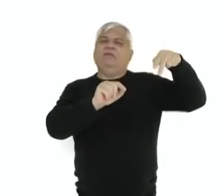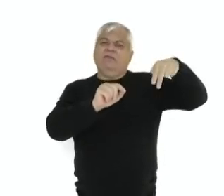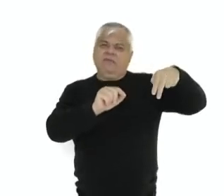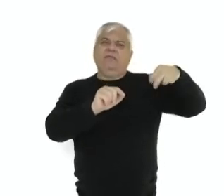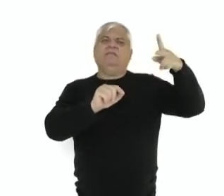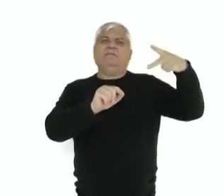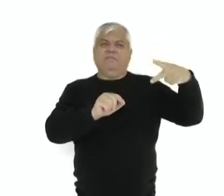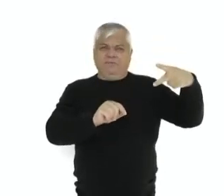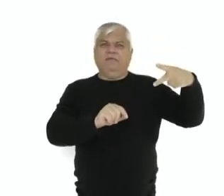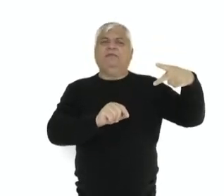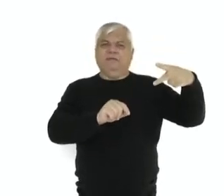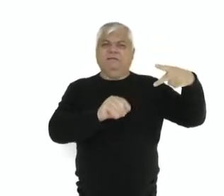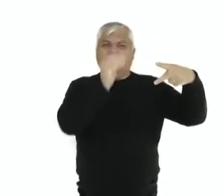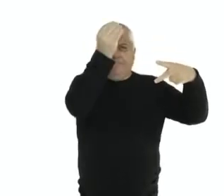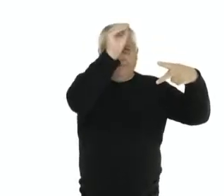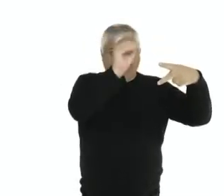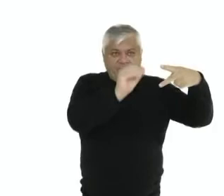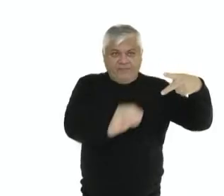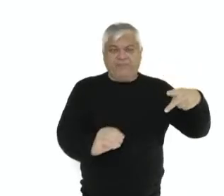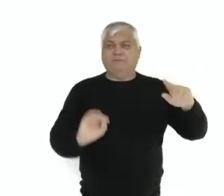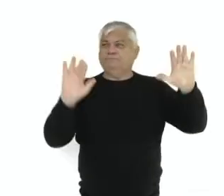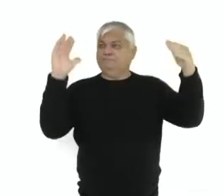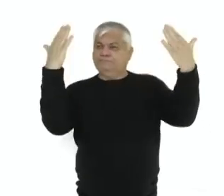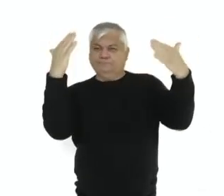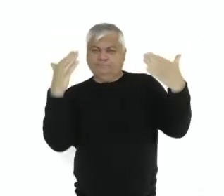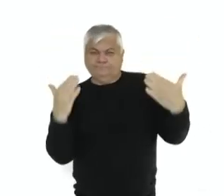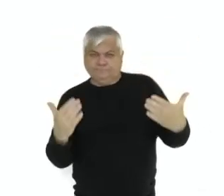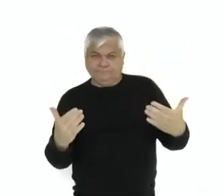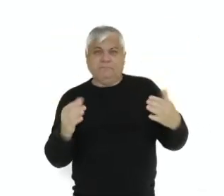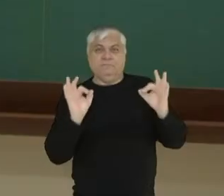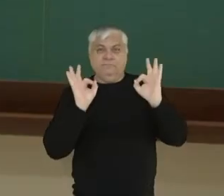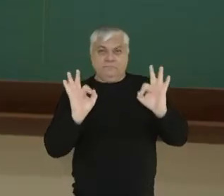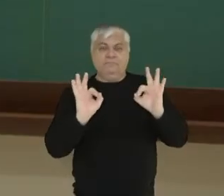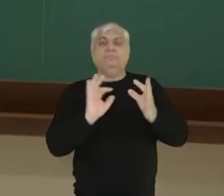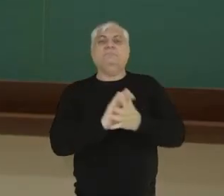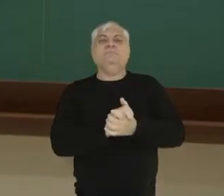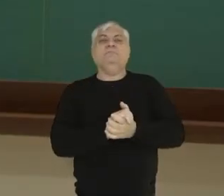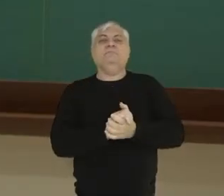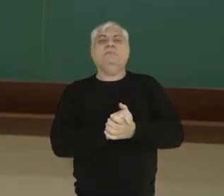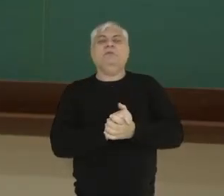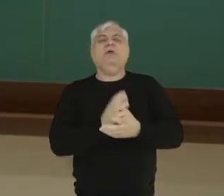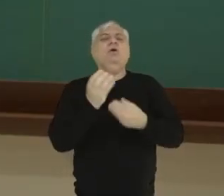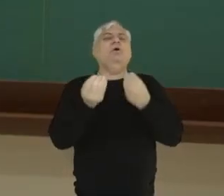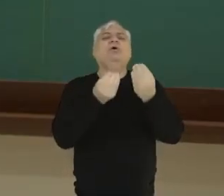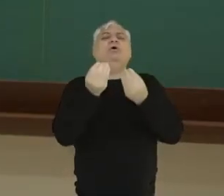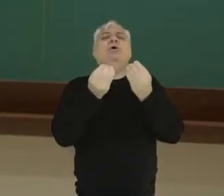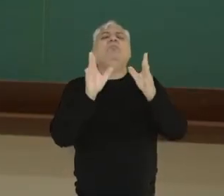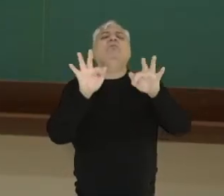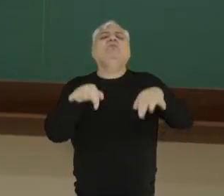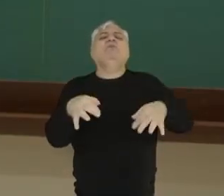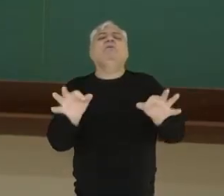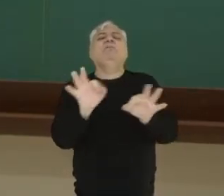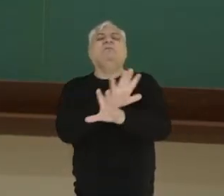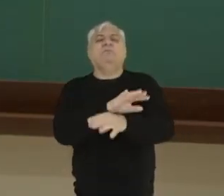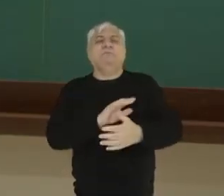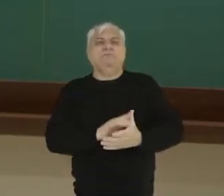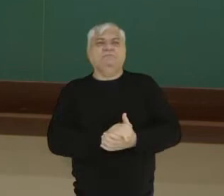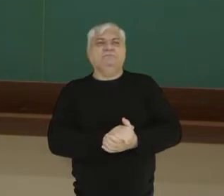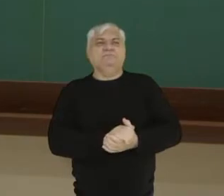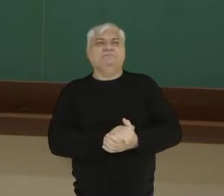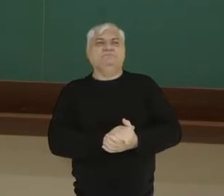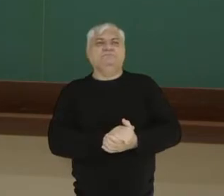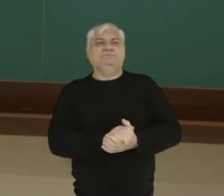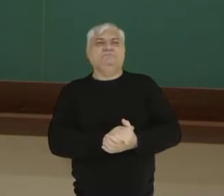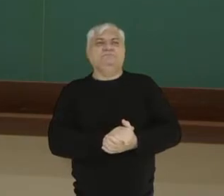tem a linhazinha com as notas, o N e o P. Certo? Como é que termina o exercício? Vamos lá.